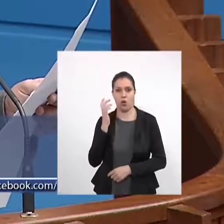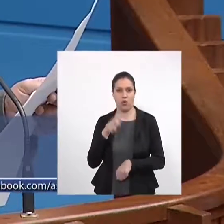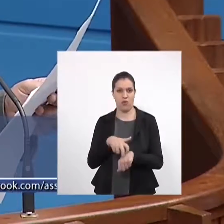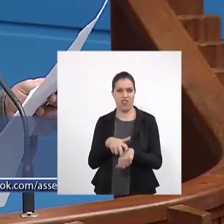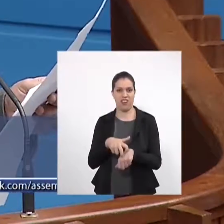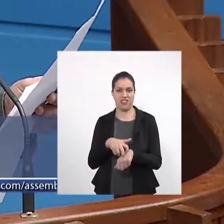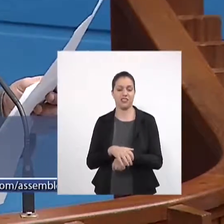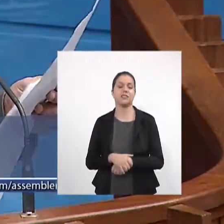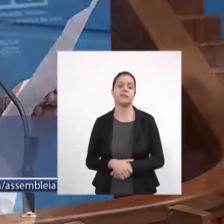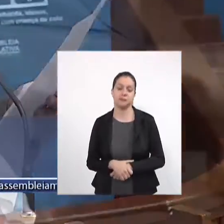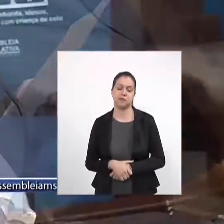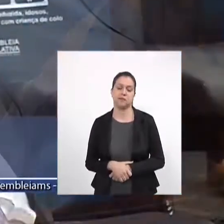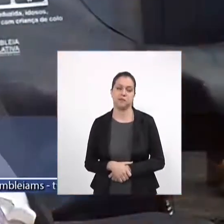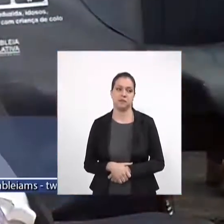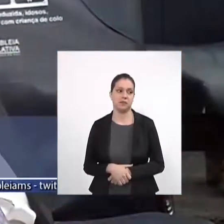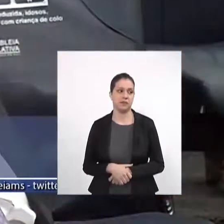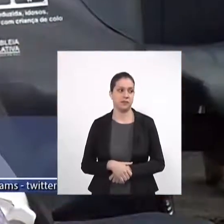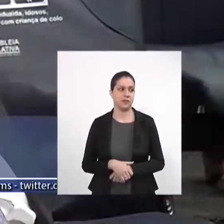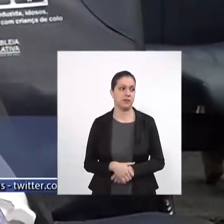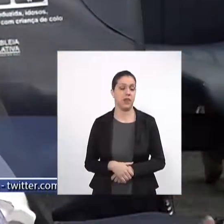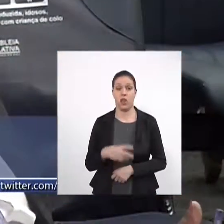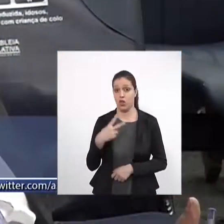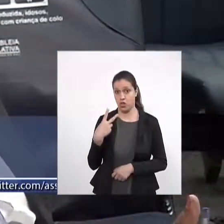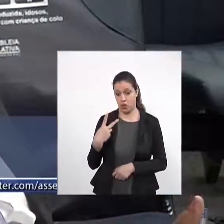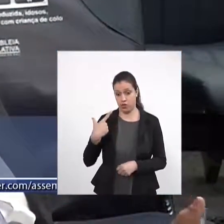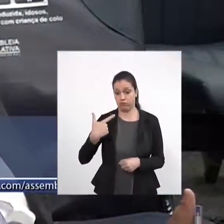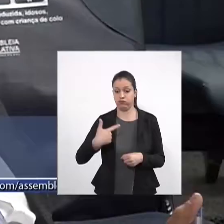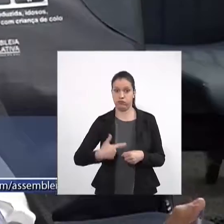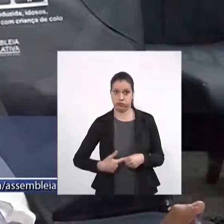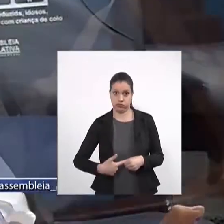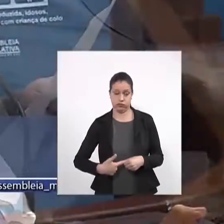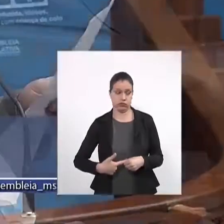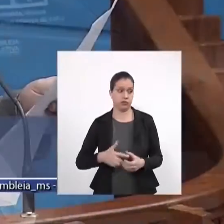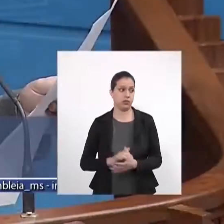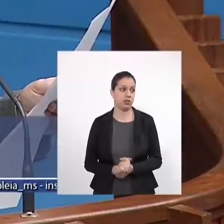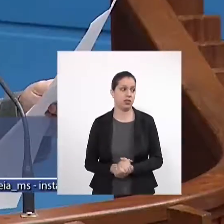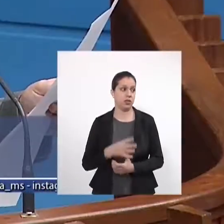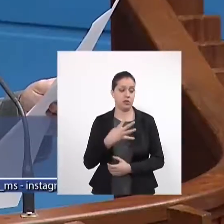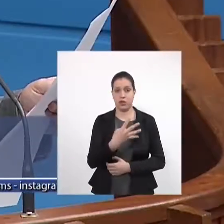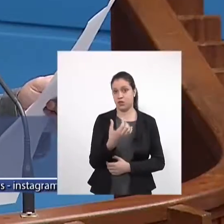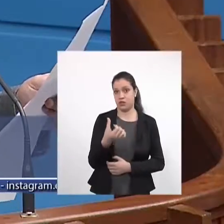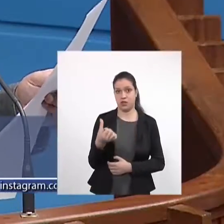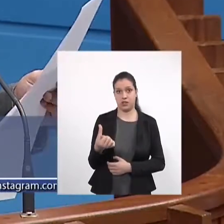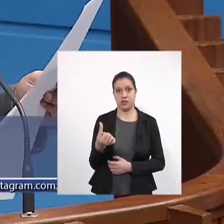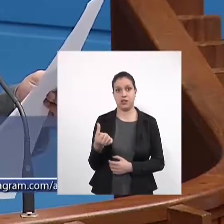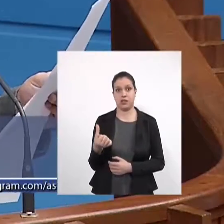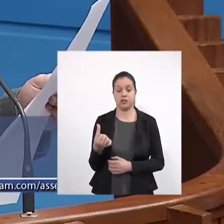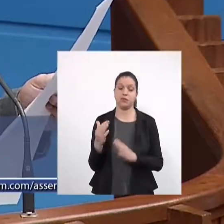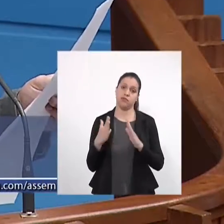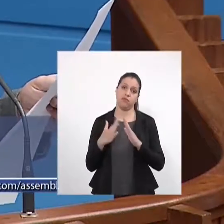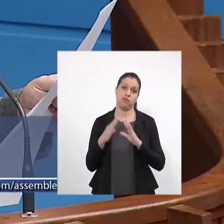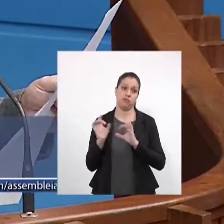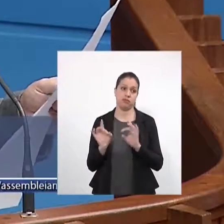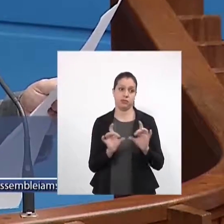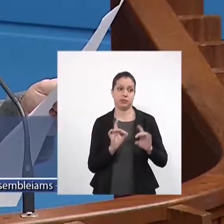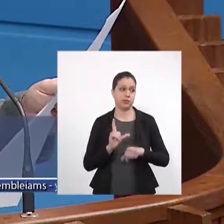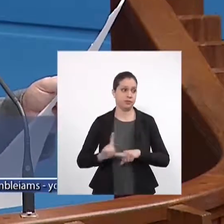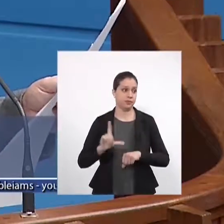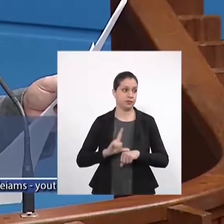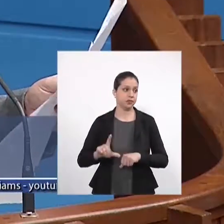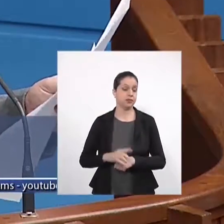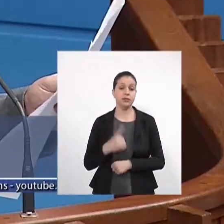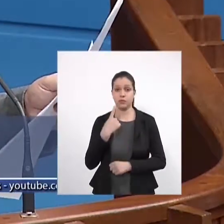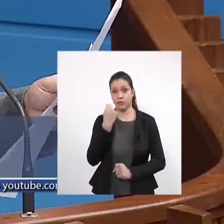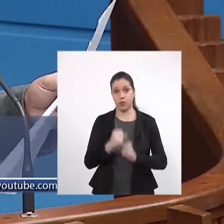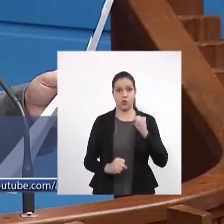Marçal. 2 postos de gasolina, 46 casas varejistas, uma usina elétrica, a